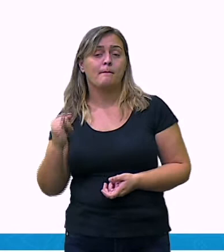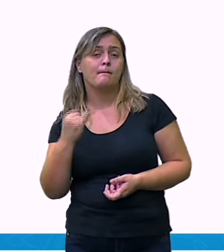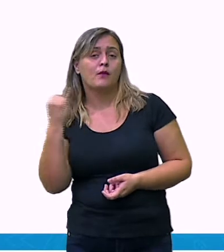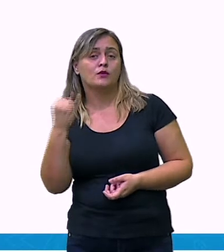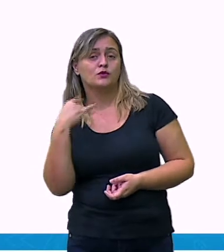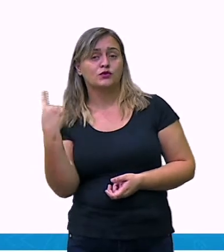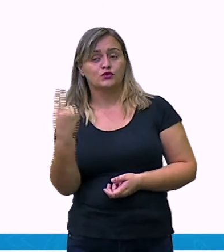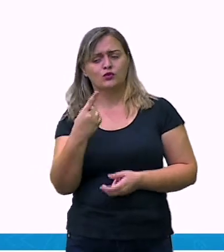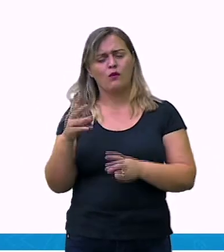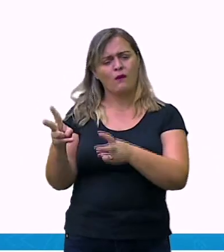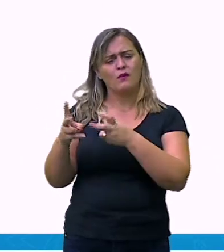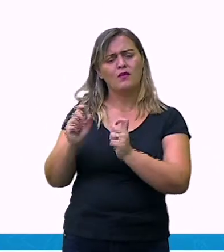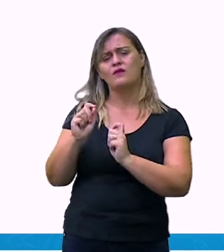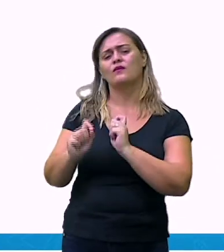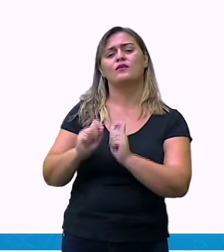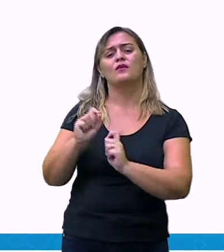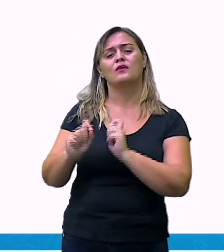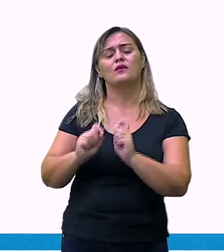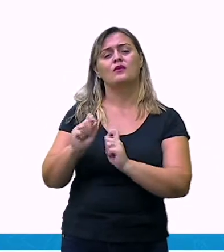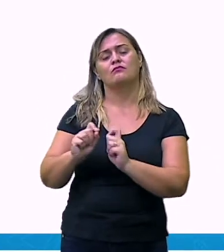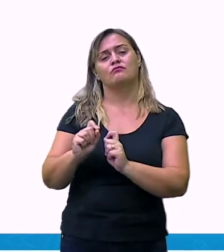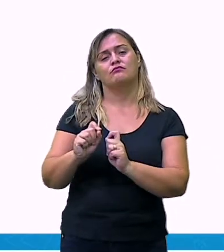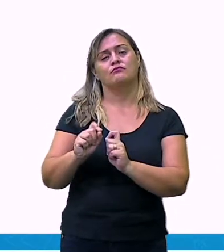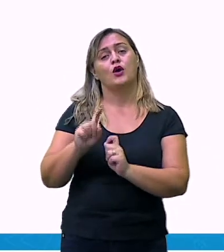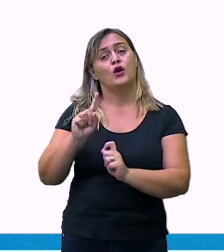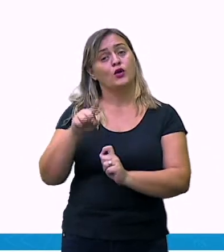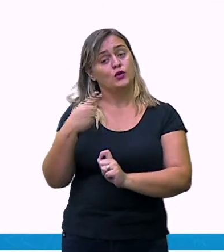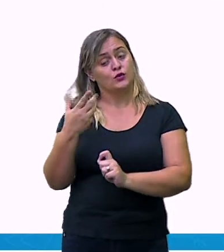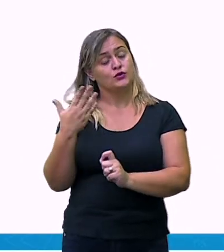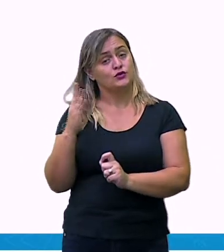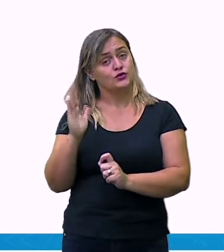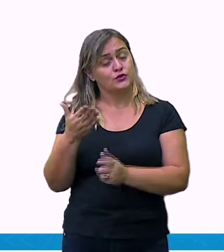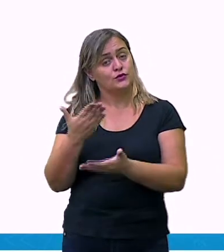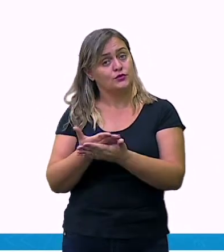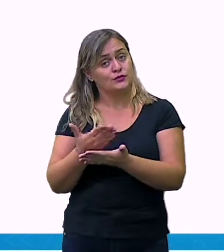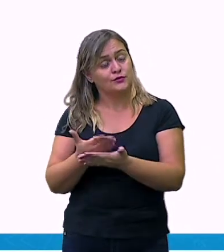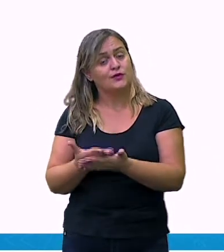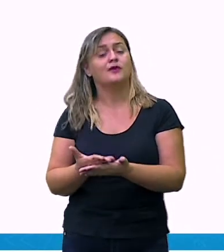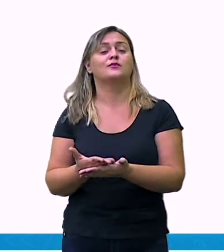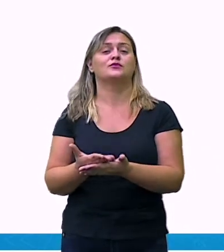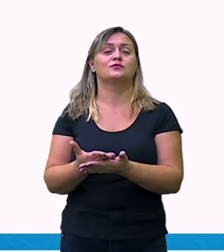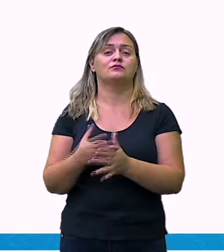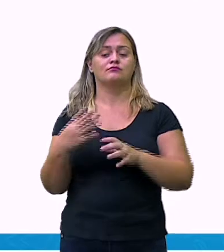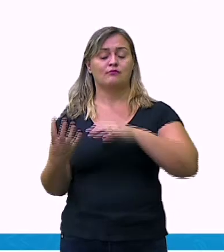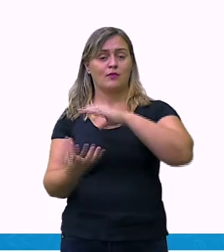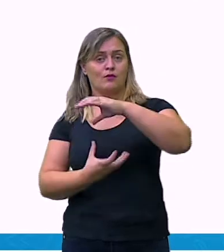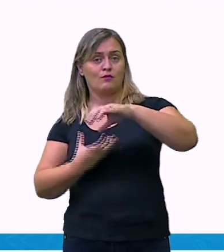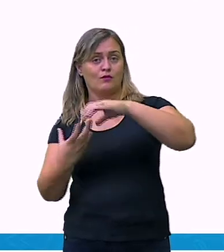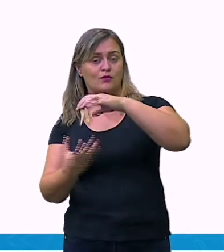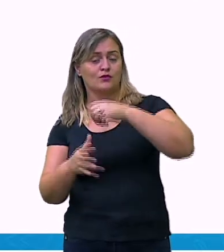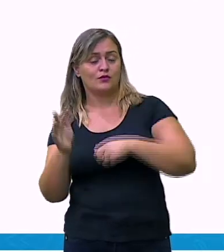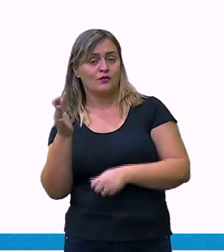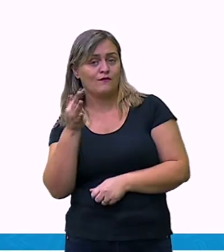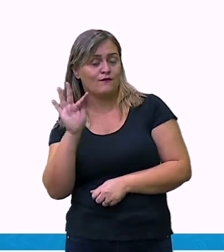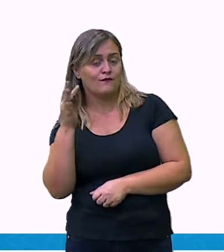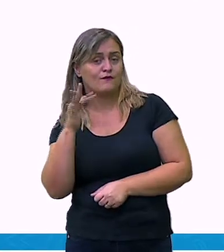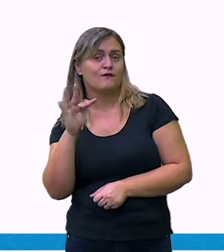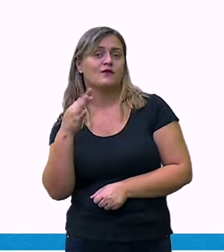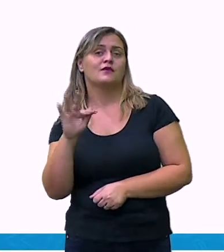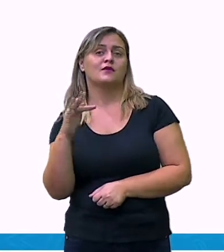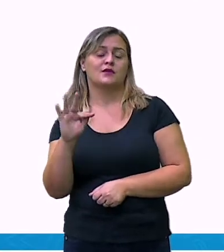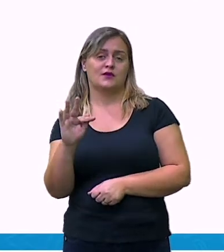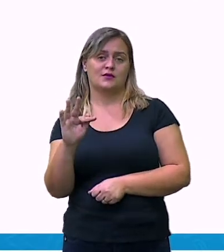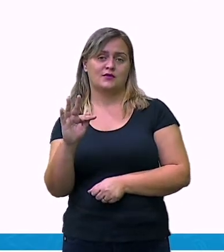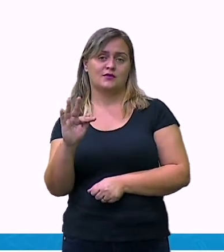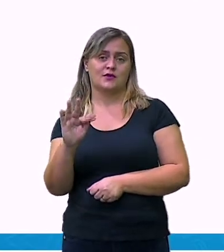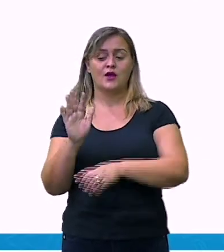última aula, sobre essa Revolução Francesa, que contribuiu para chegar as nossas